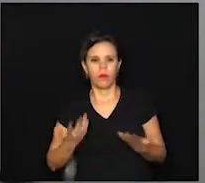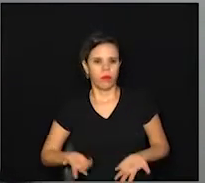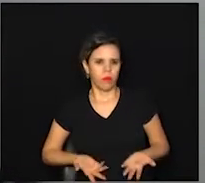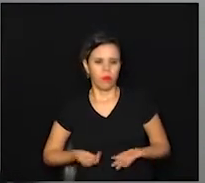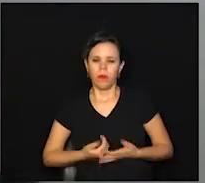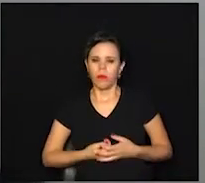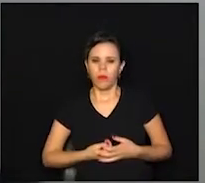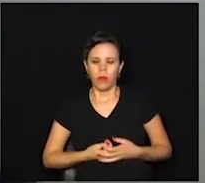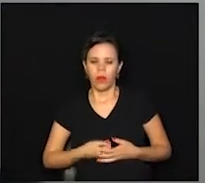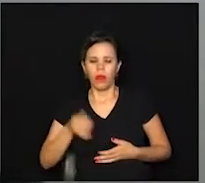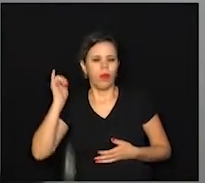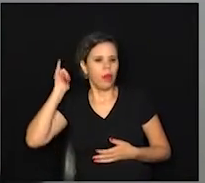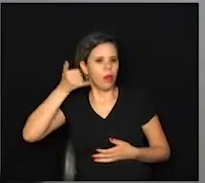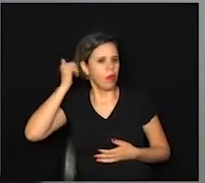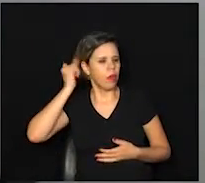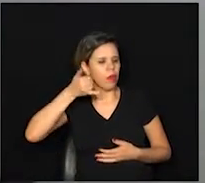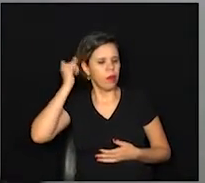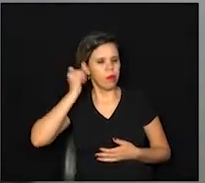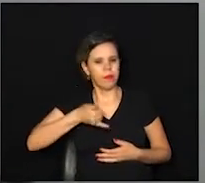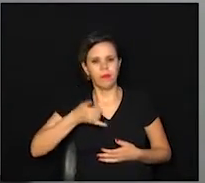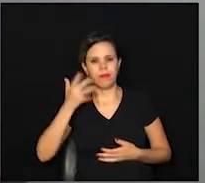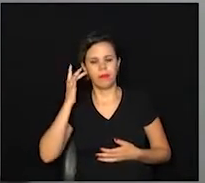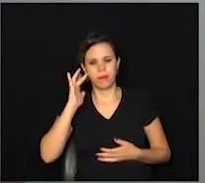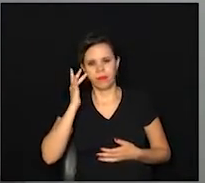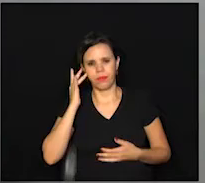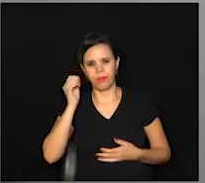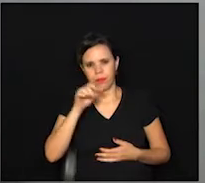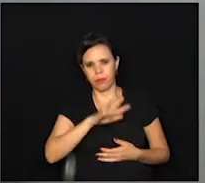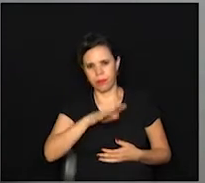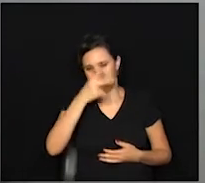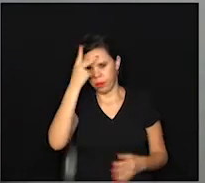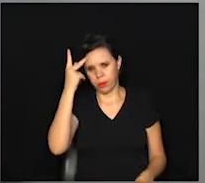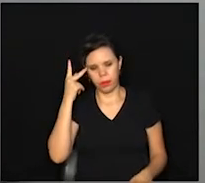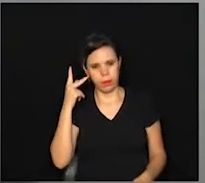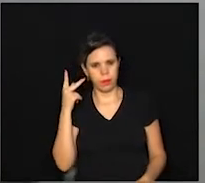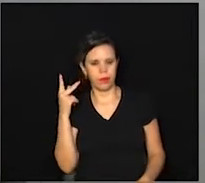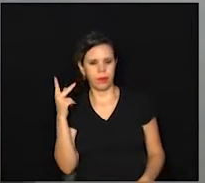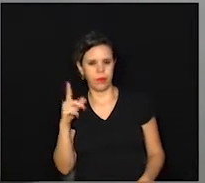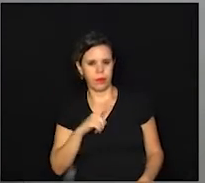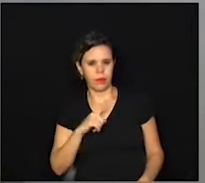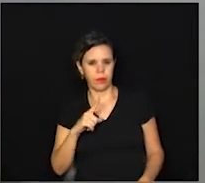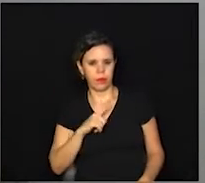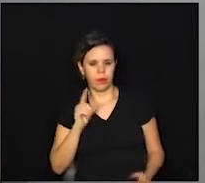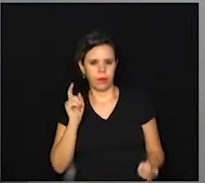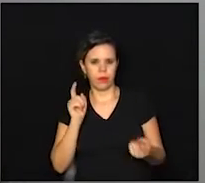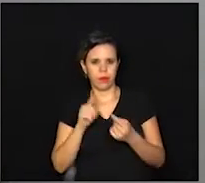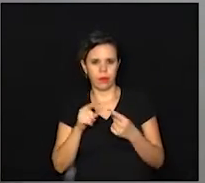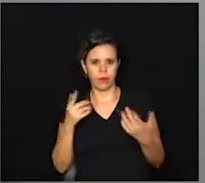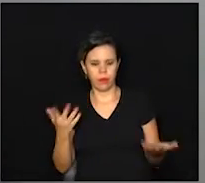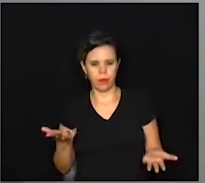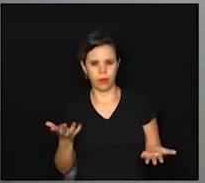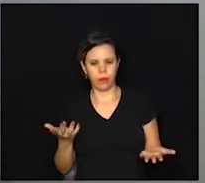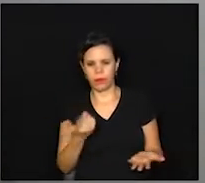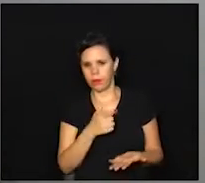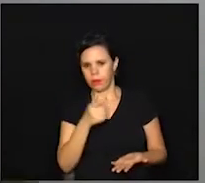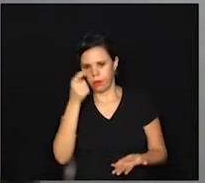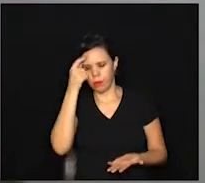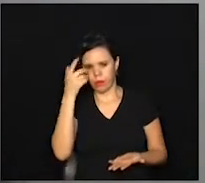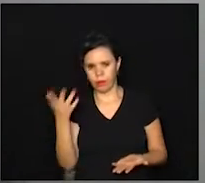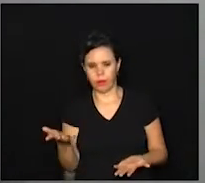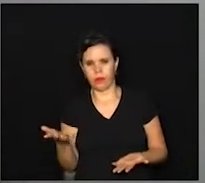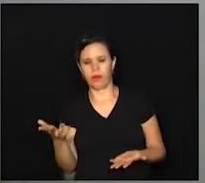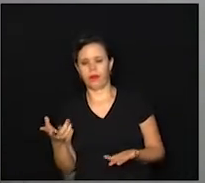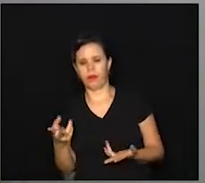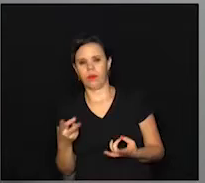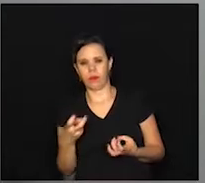e essa narrativa tem muita força, eu acho que, no geral, as pessoas têm esse ideal, mesmo que inconscientemente. Mesmo que de